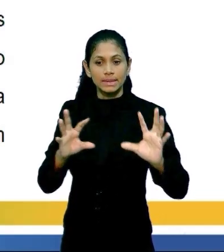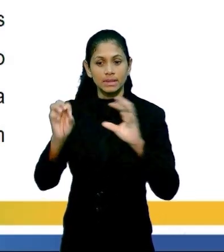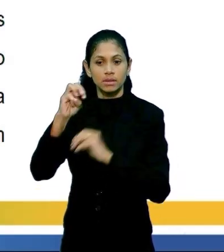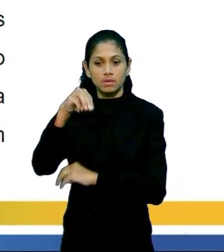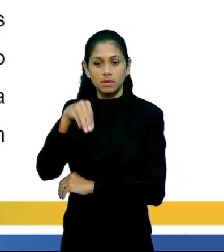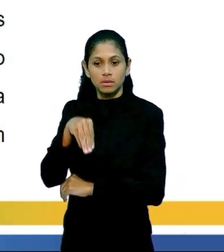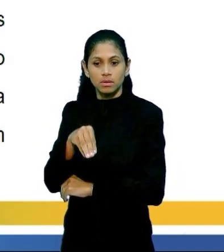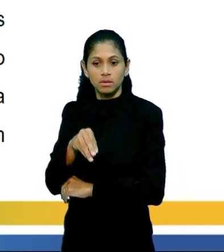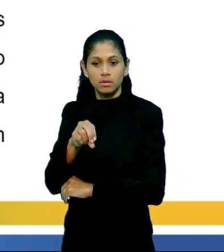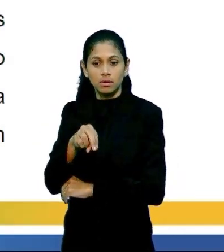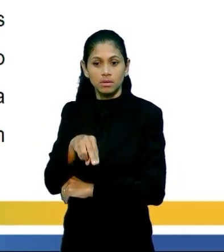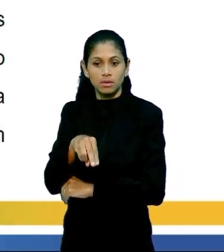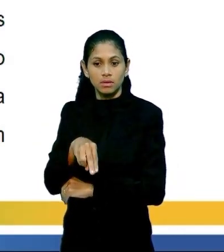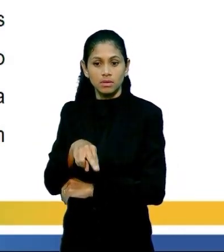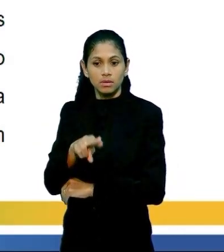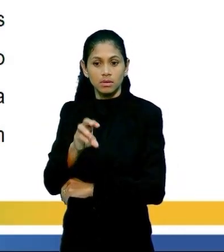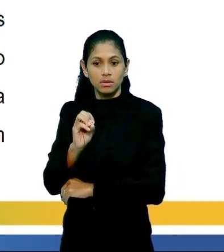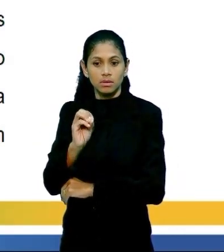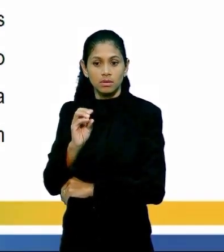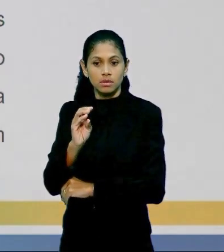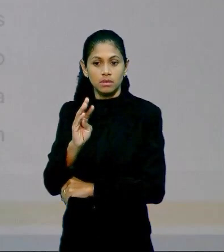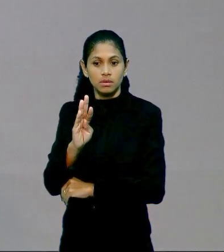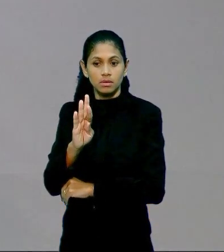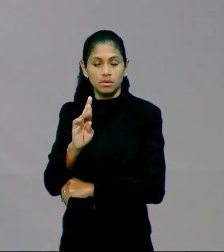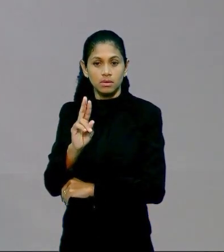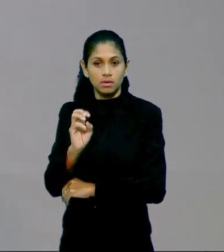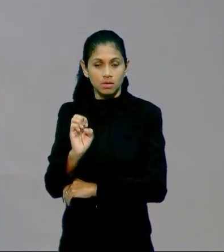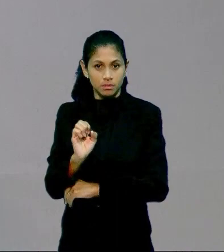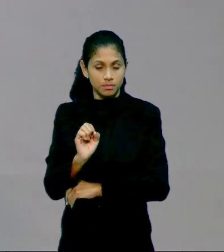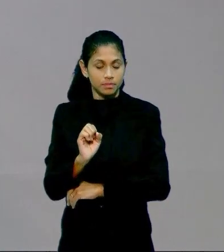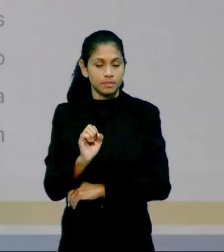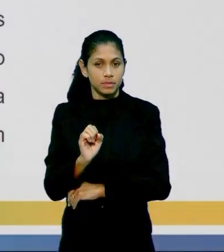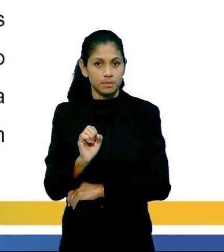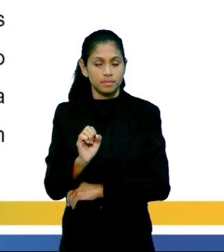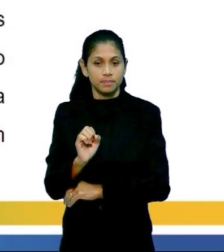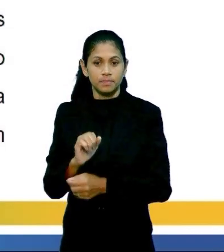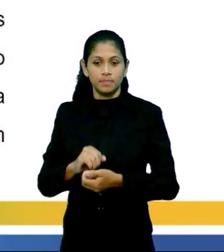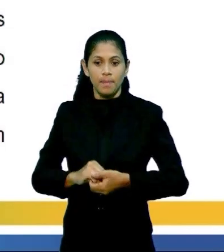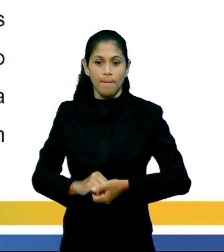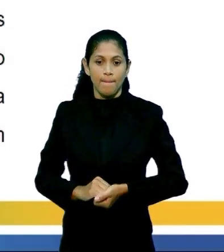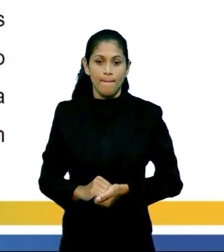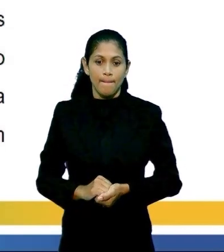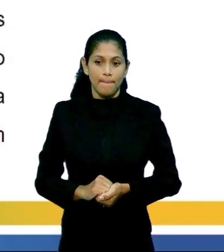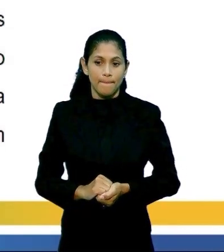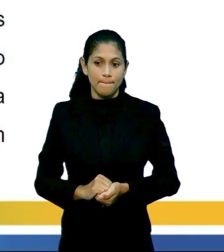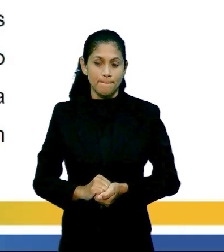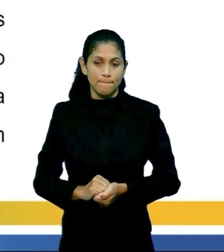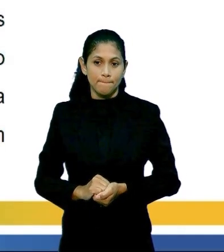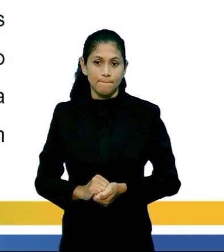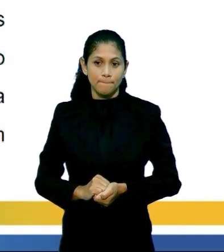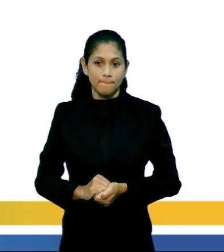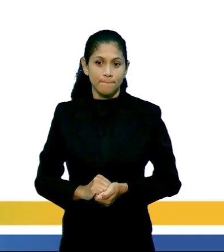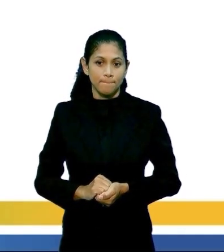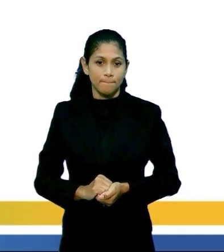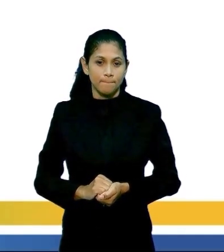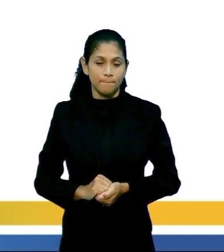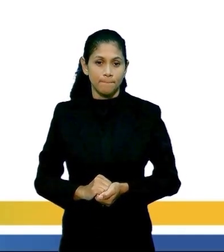8 elétrons na camada de valência. Então vamos lá para o comando da questão, certo?